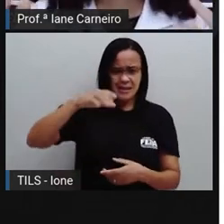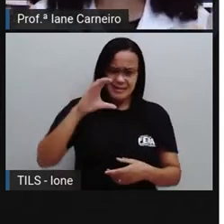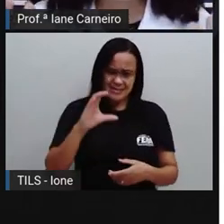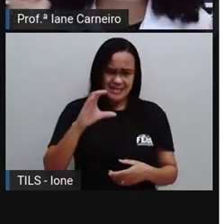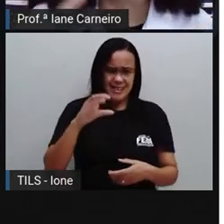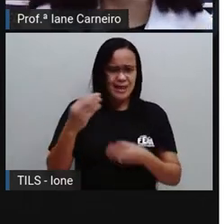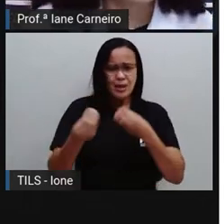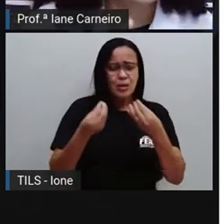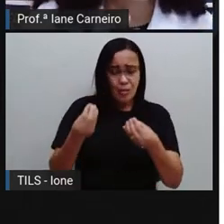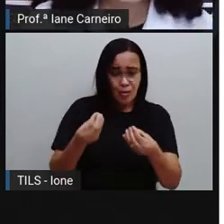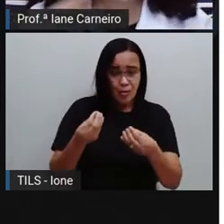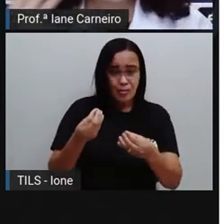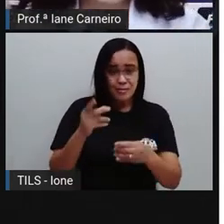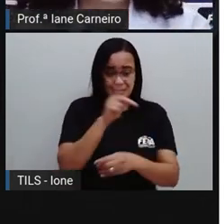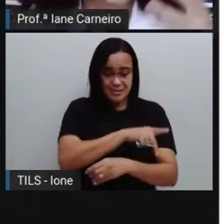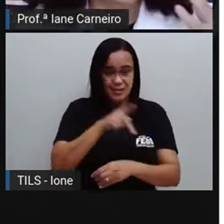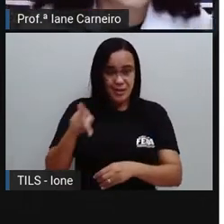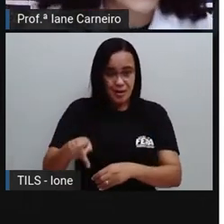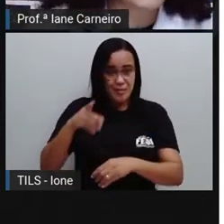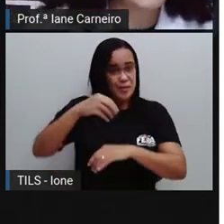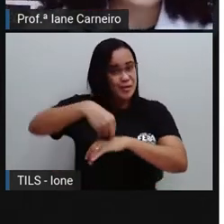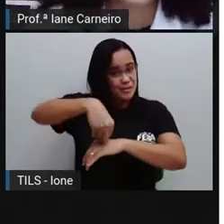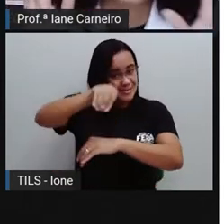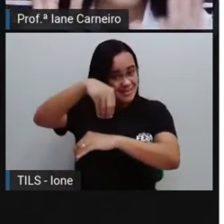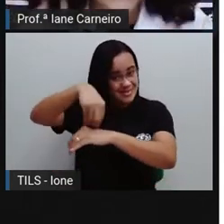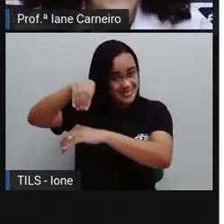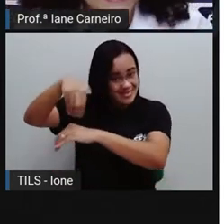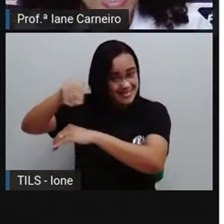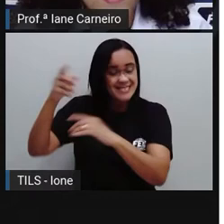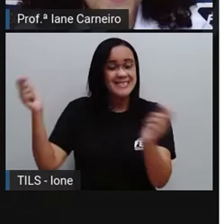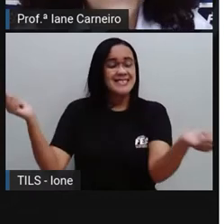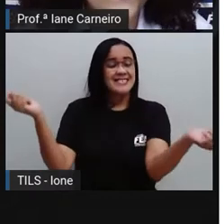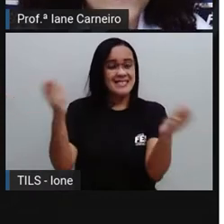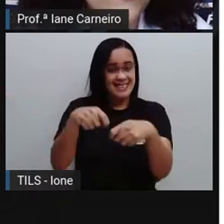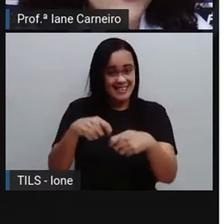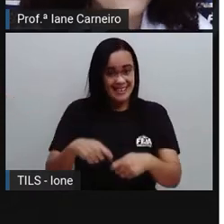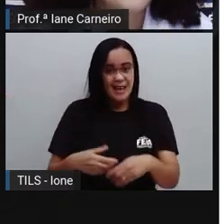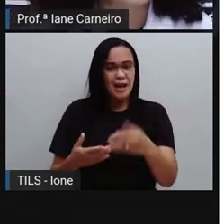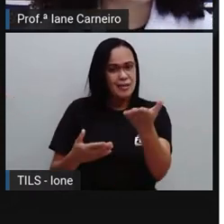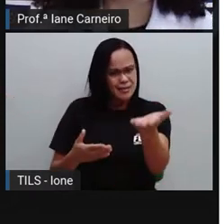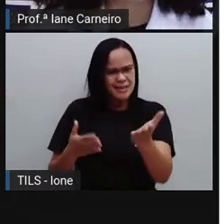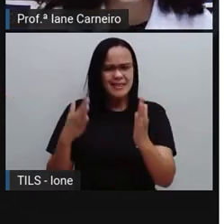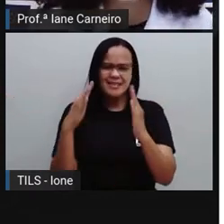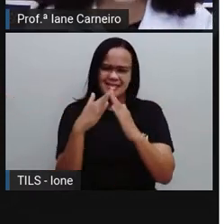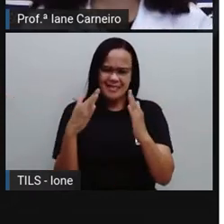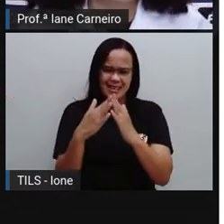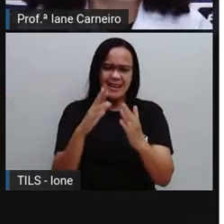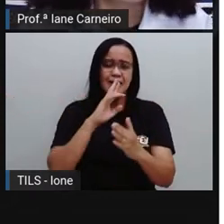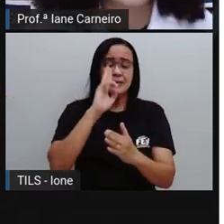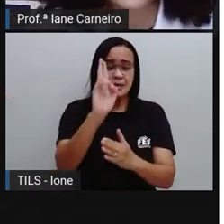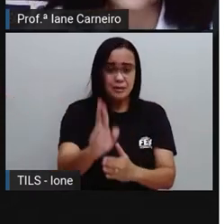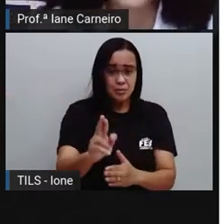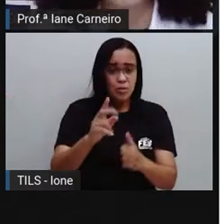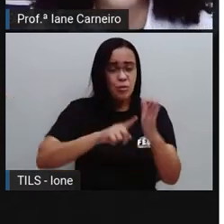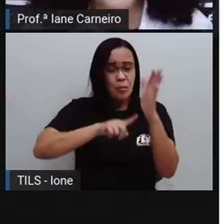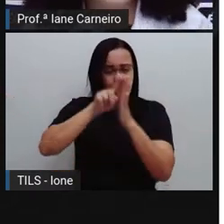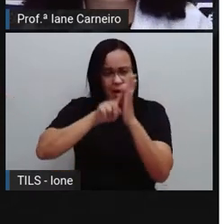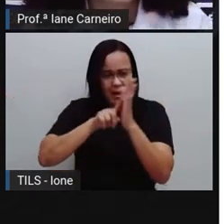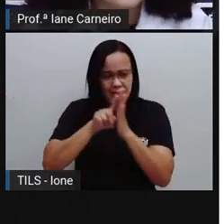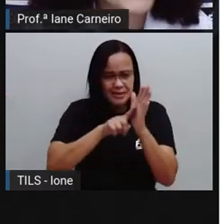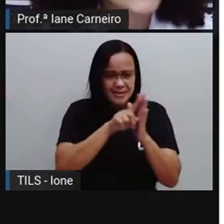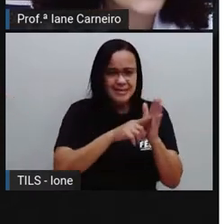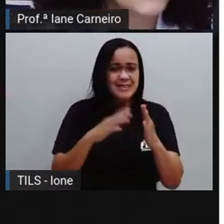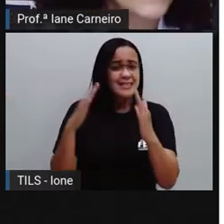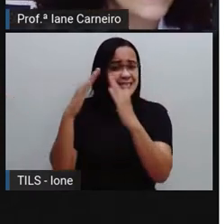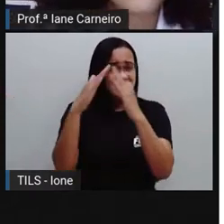novo que você tá com dúvida se é com certeza colocar né Faz aí responde do seu jeito mas pesquisa aí pergunta uma dupla